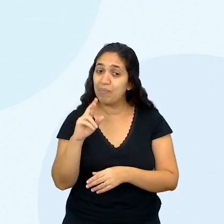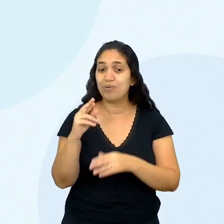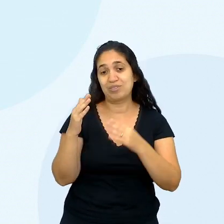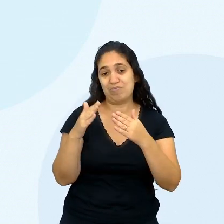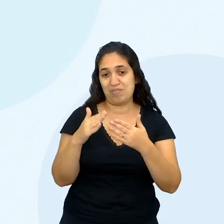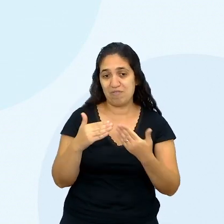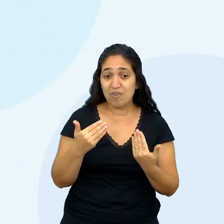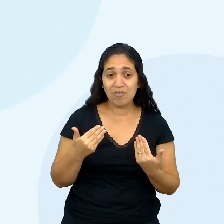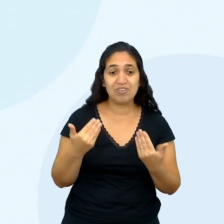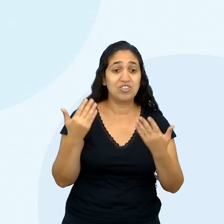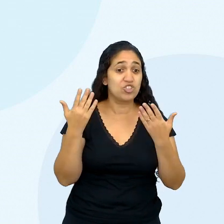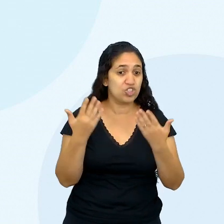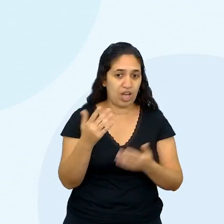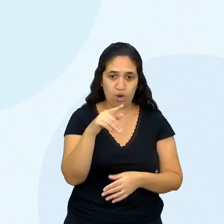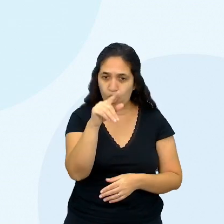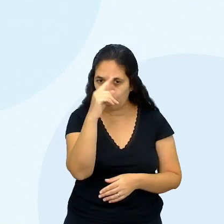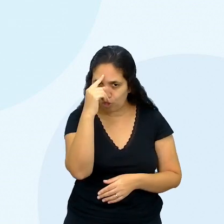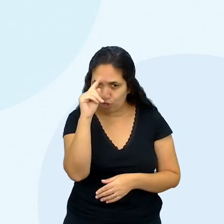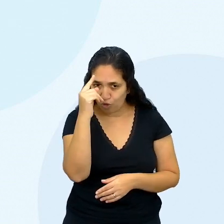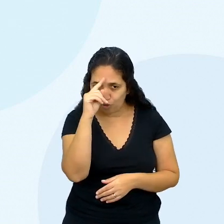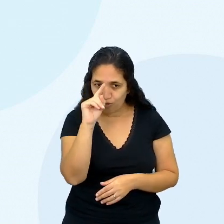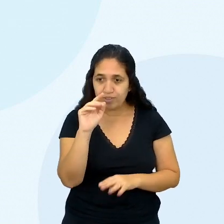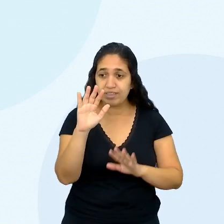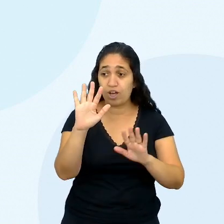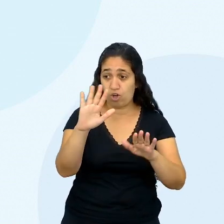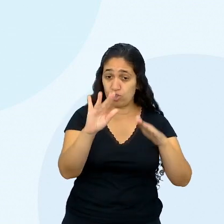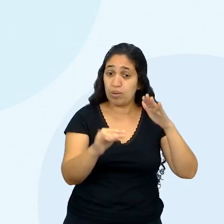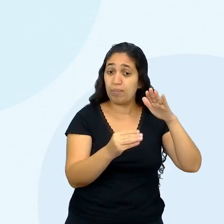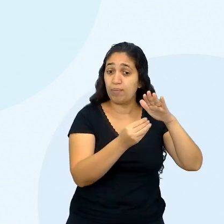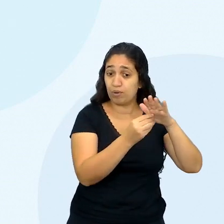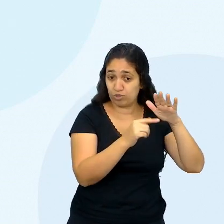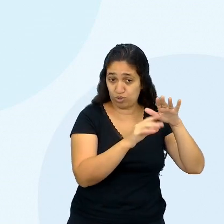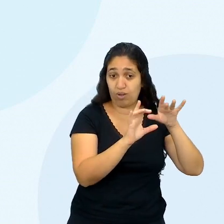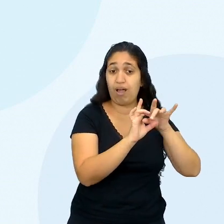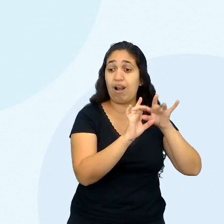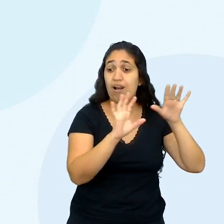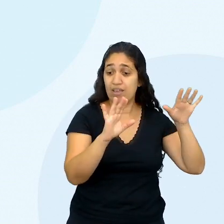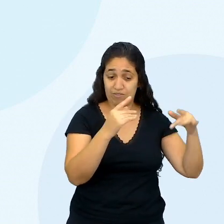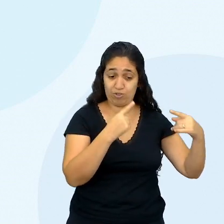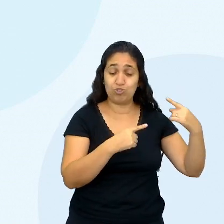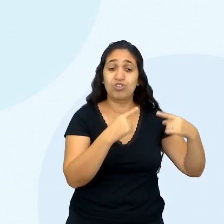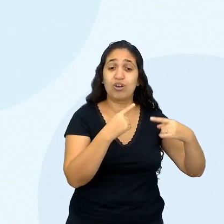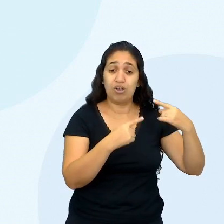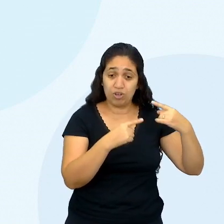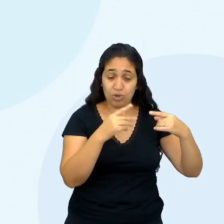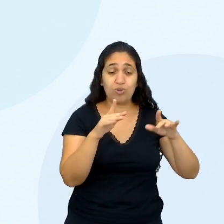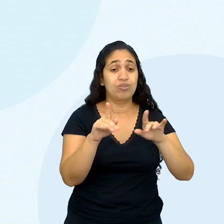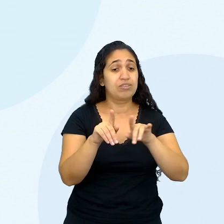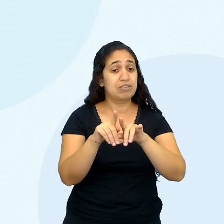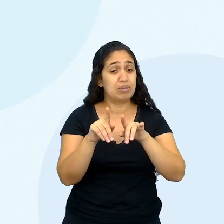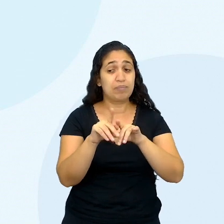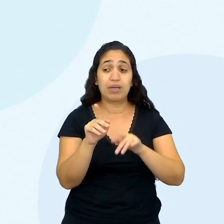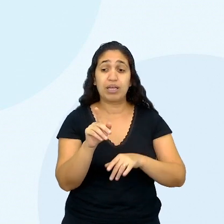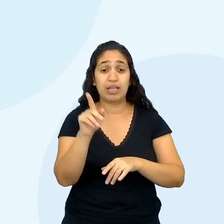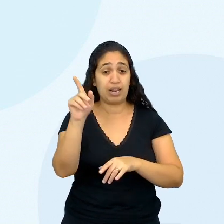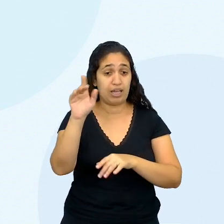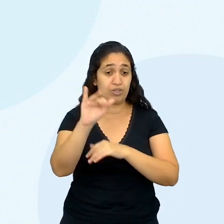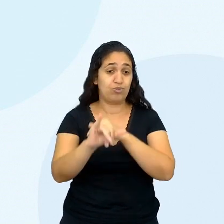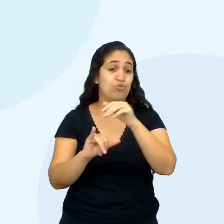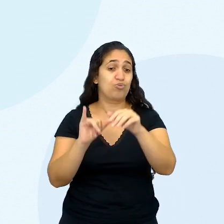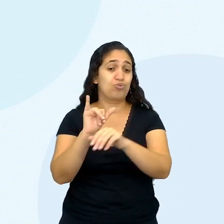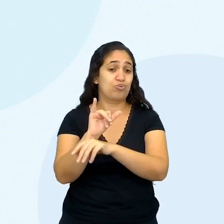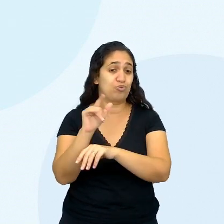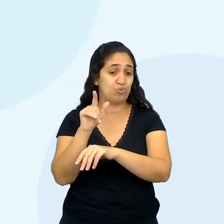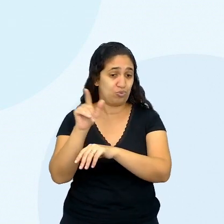já respondendo aqui as dúvidas, vai ficar disponível no repositório, tá, esse diálogo, vai ficar também disponível lá no YouTube,